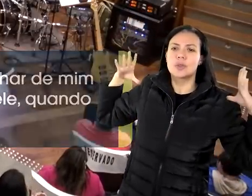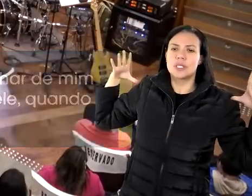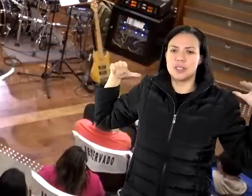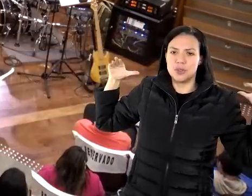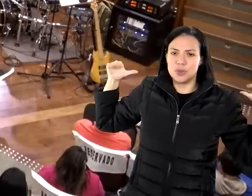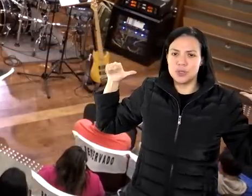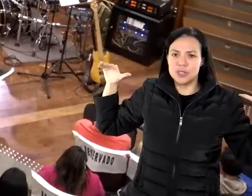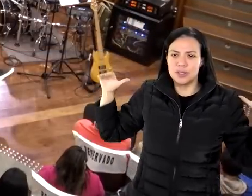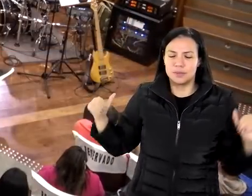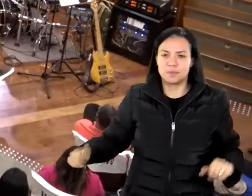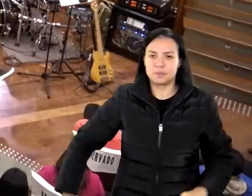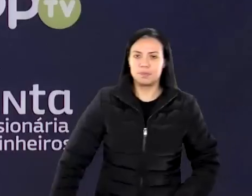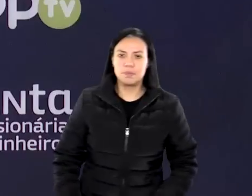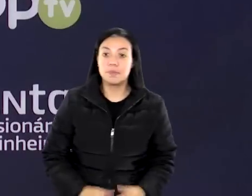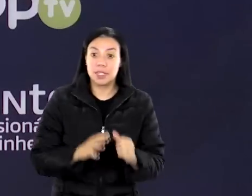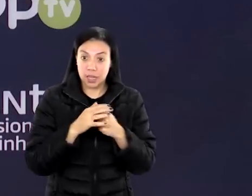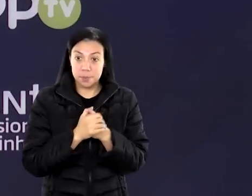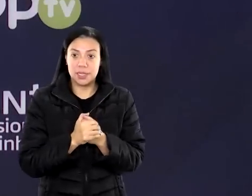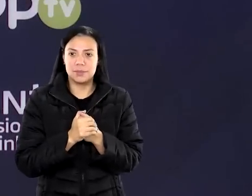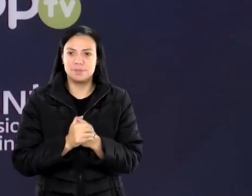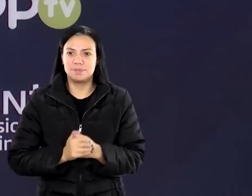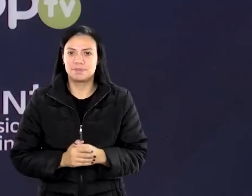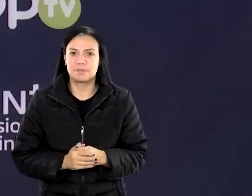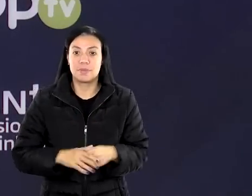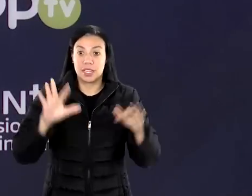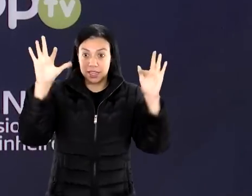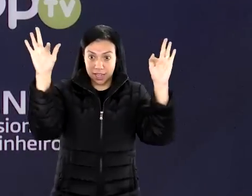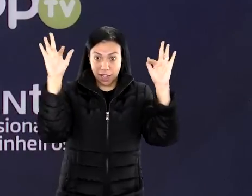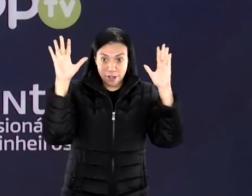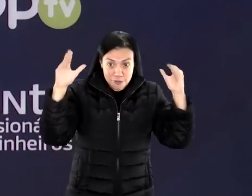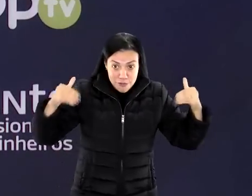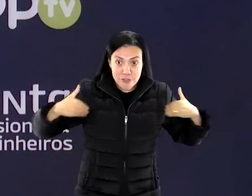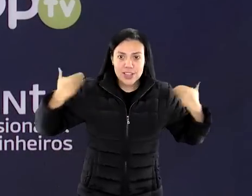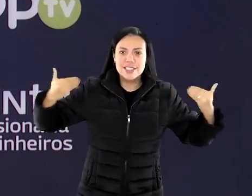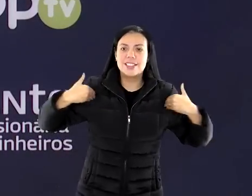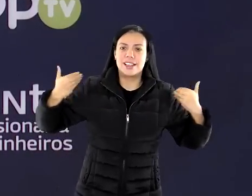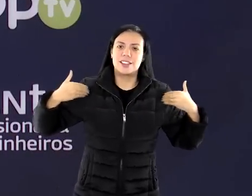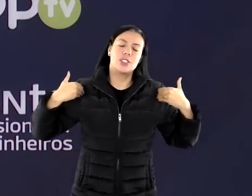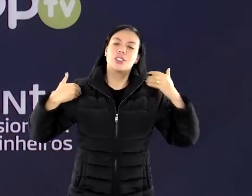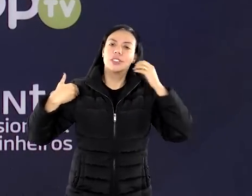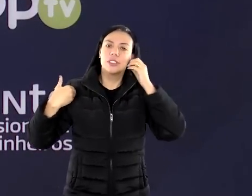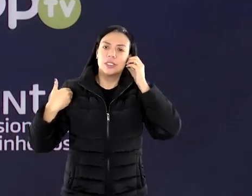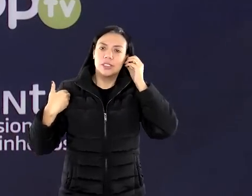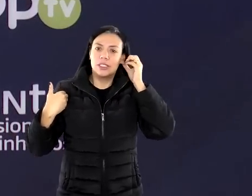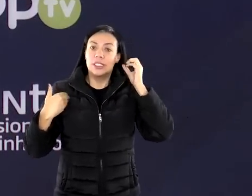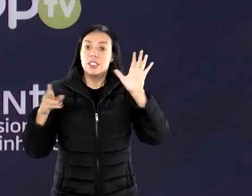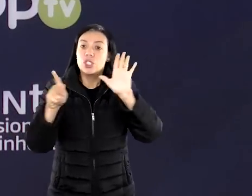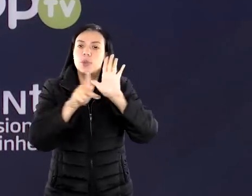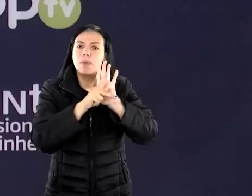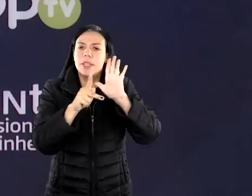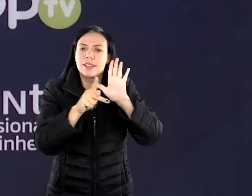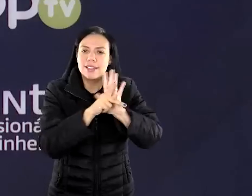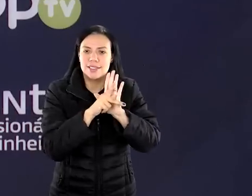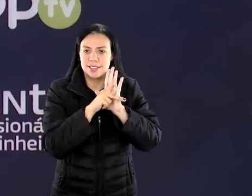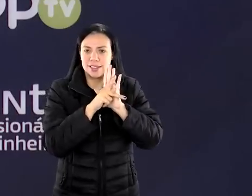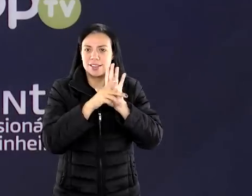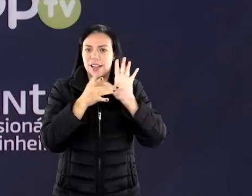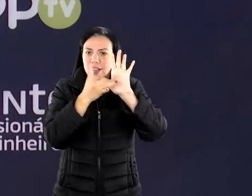Amém. A felicidade de ser um discípulo de Jesus.